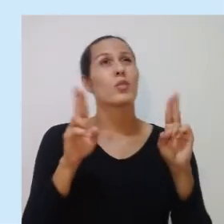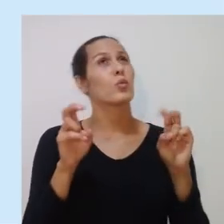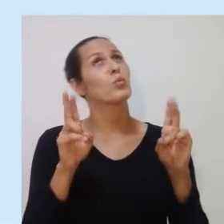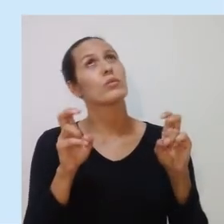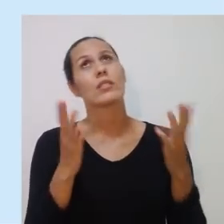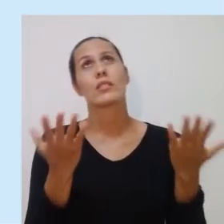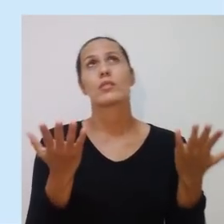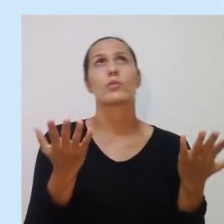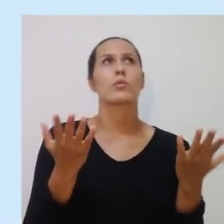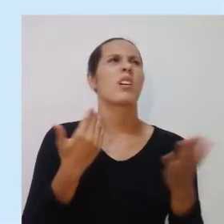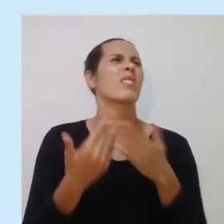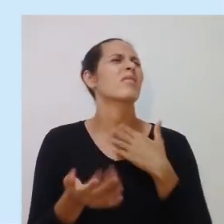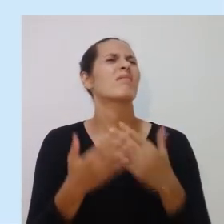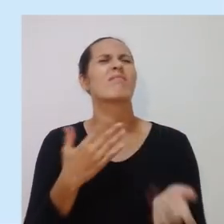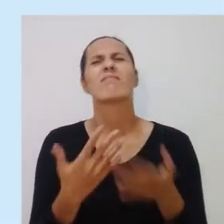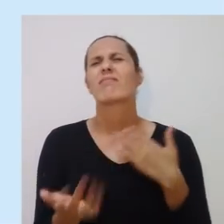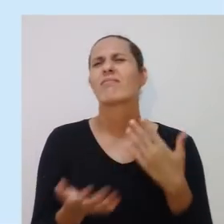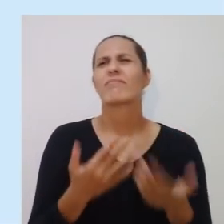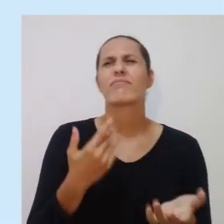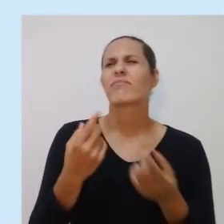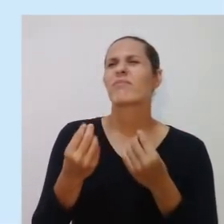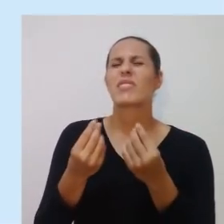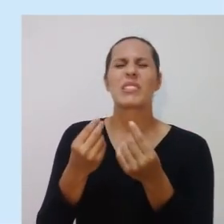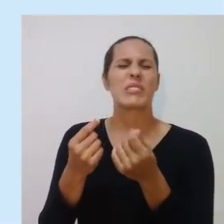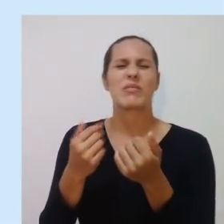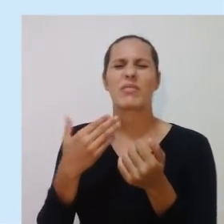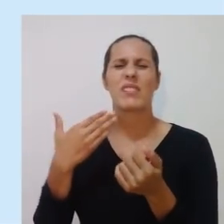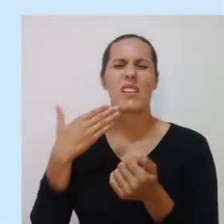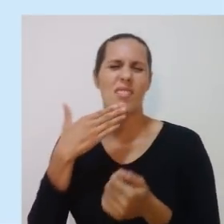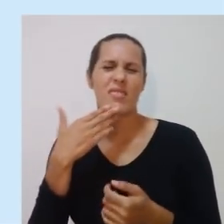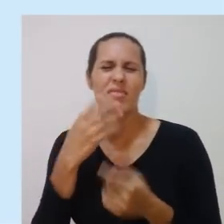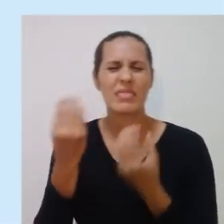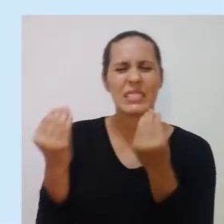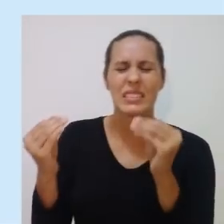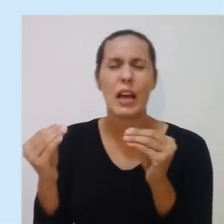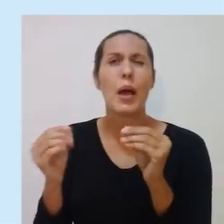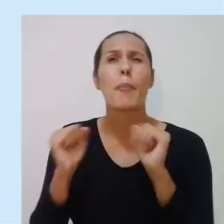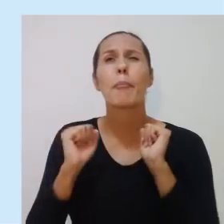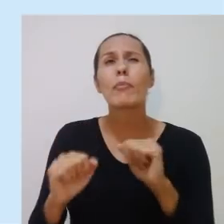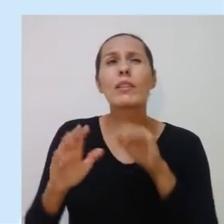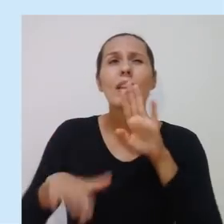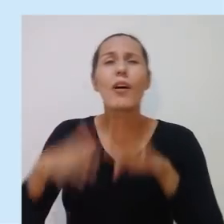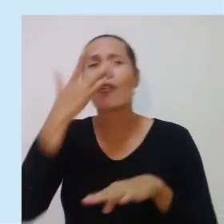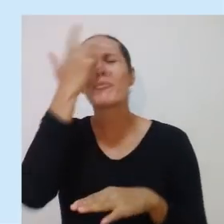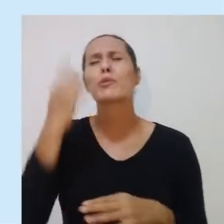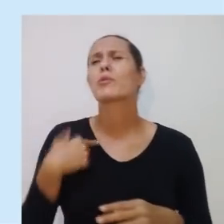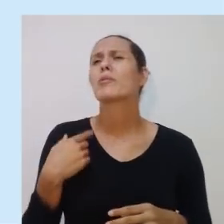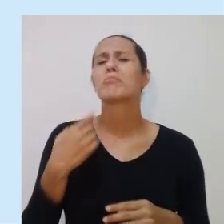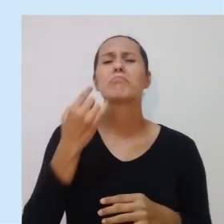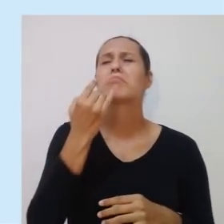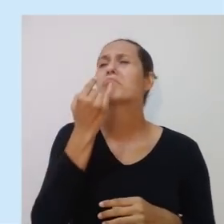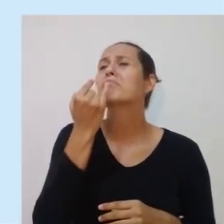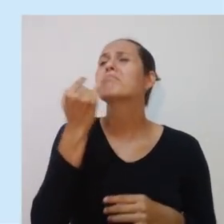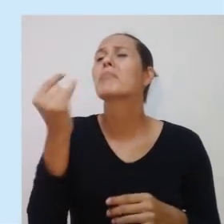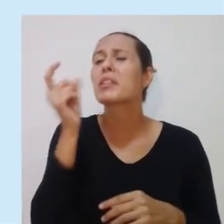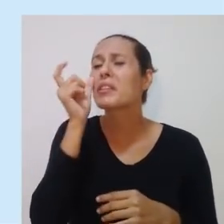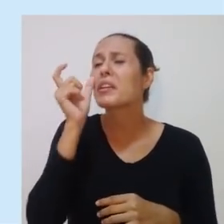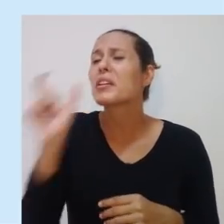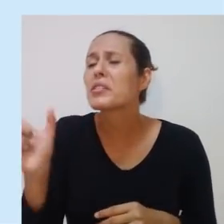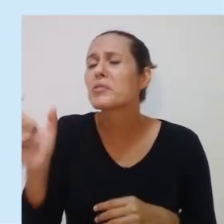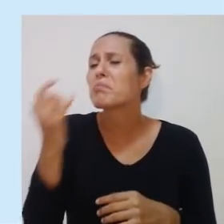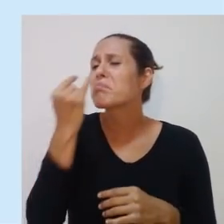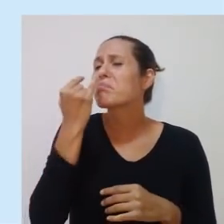um título qualquer, se for um título mal feito, pode ser que o leitor nem tenha